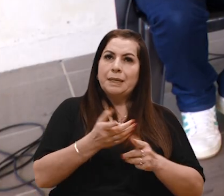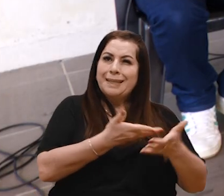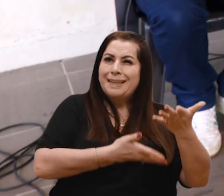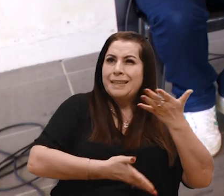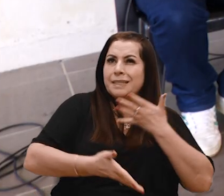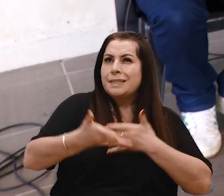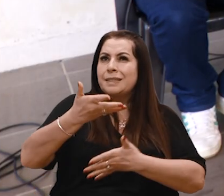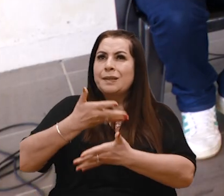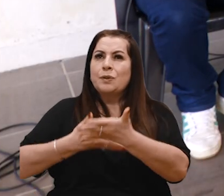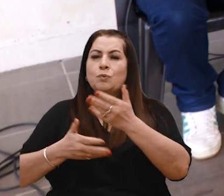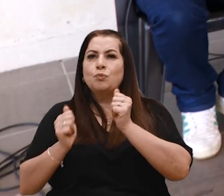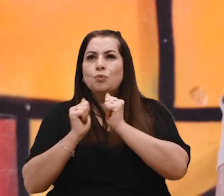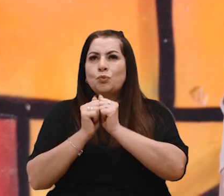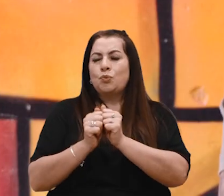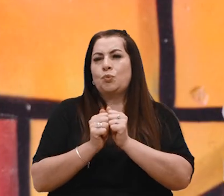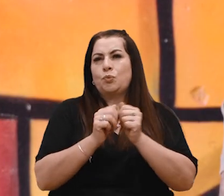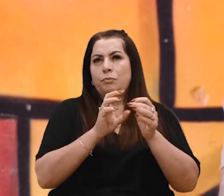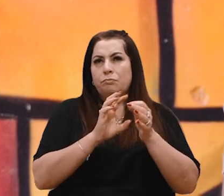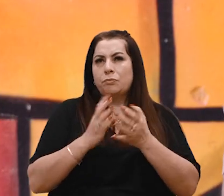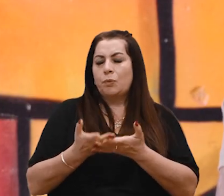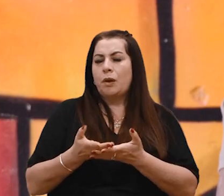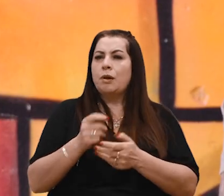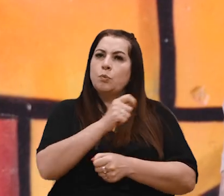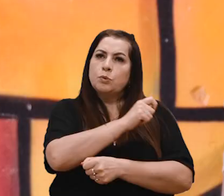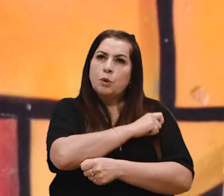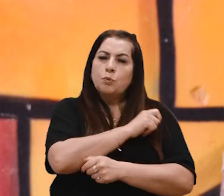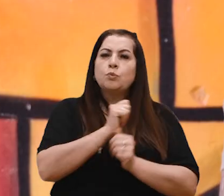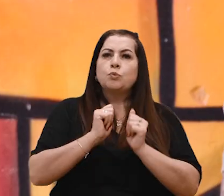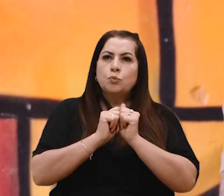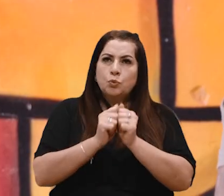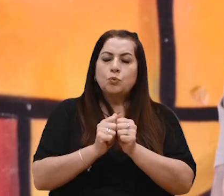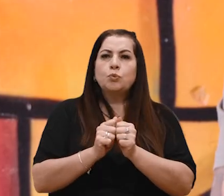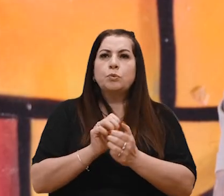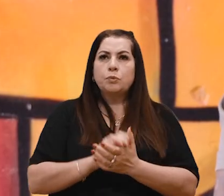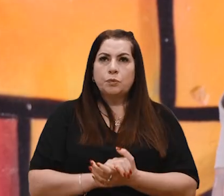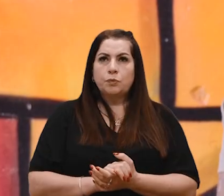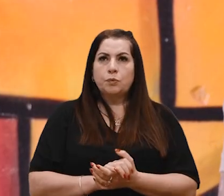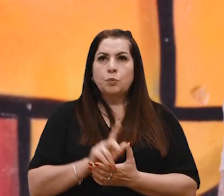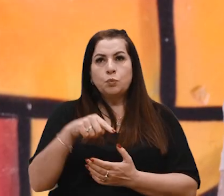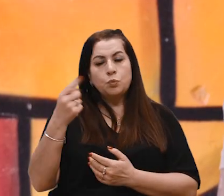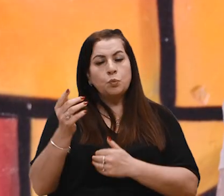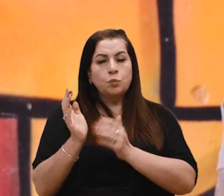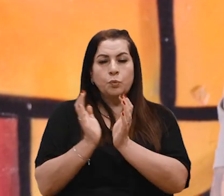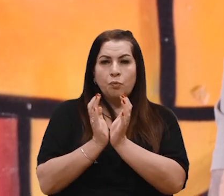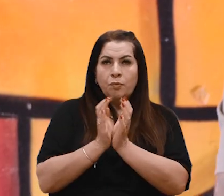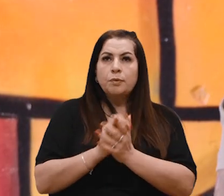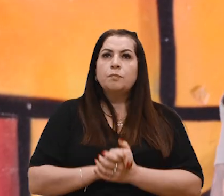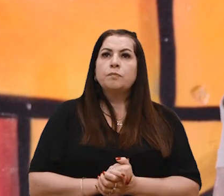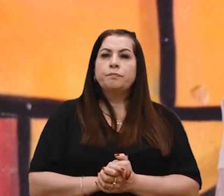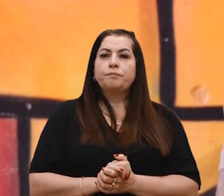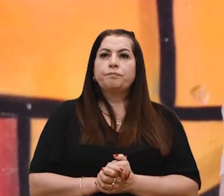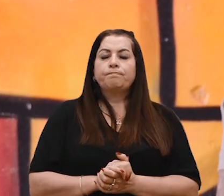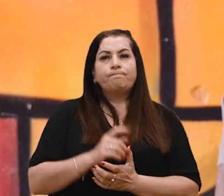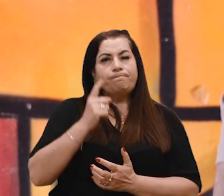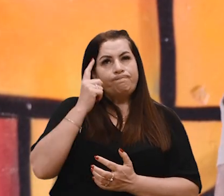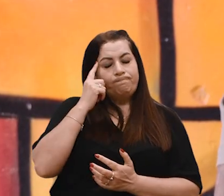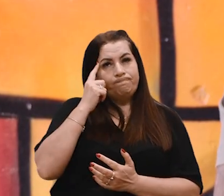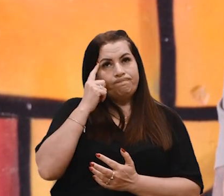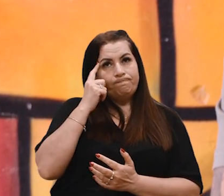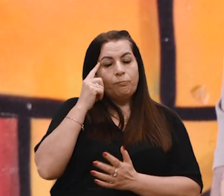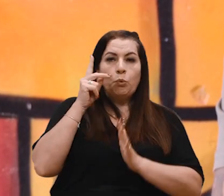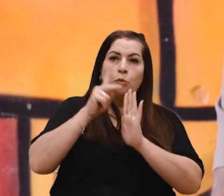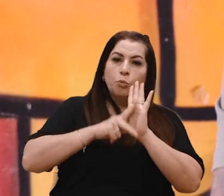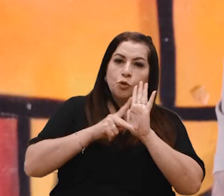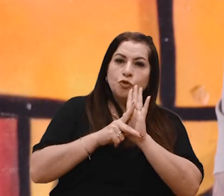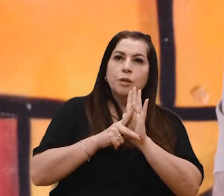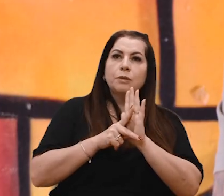A questão da integração, né? Desses alunos aqui junto com os outros colegas. Então a